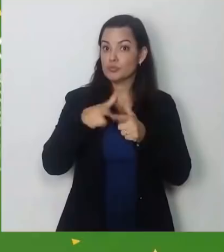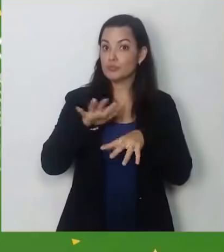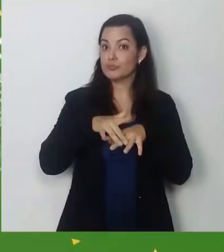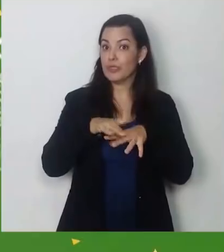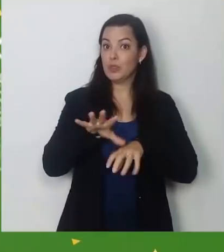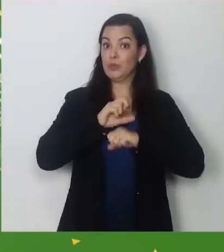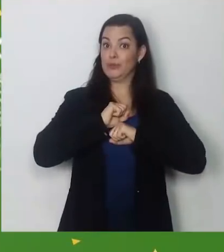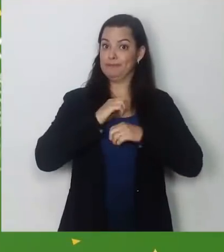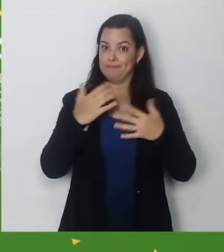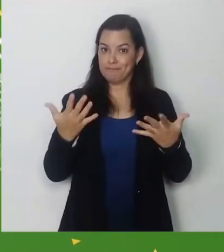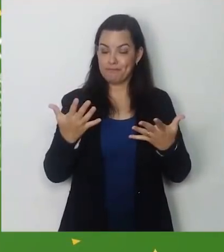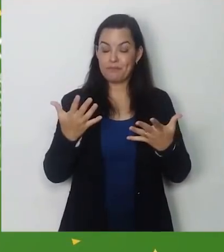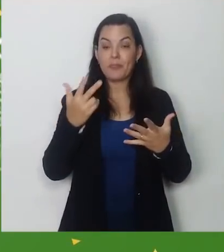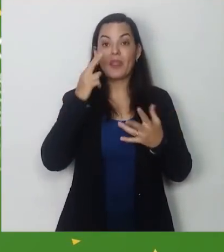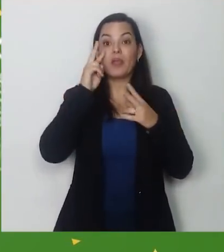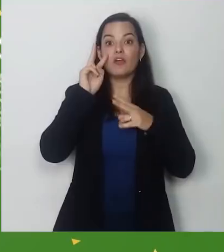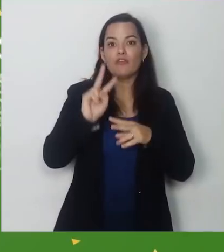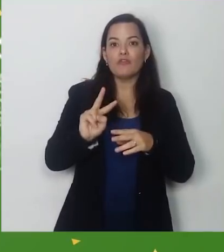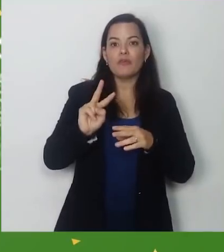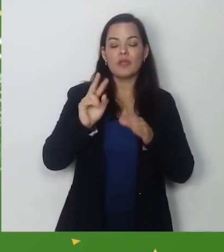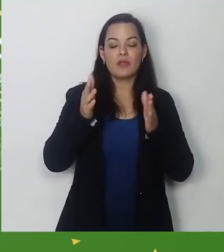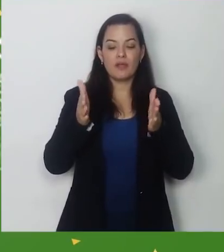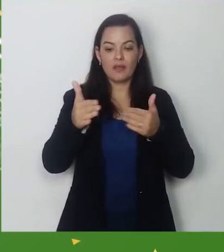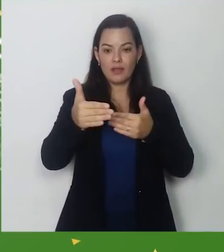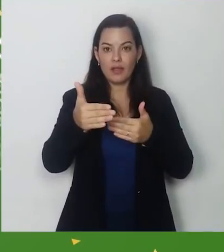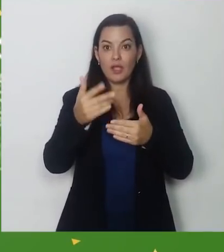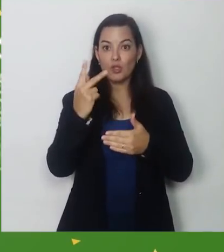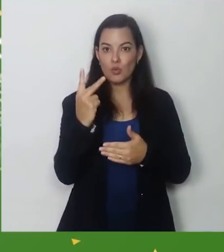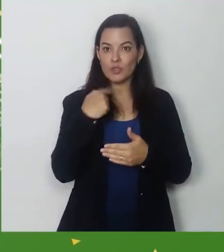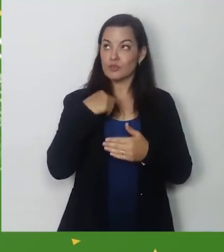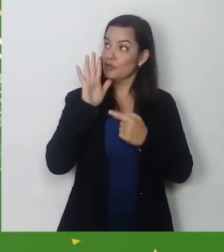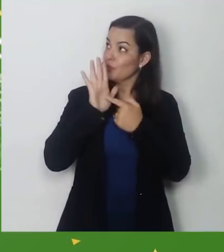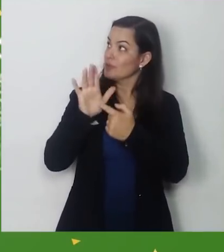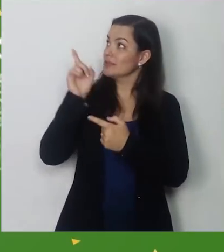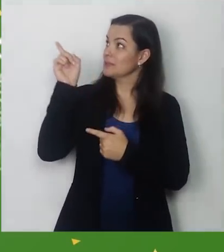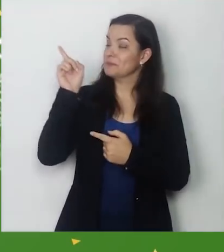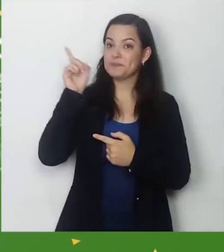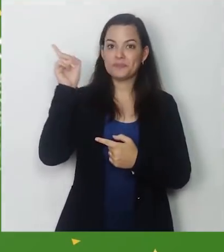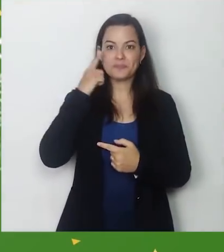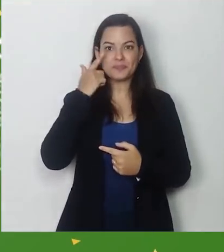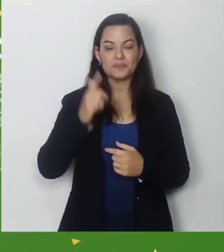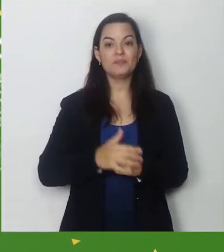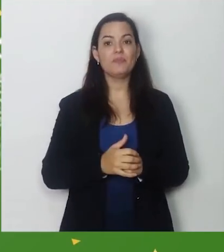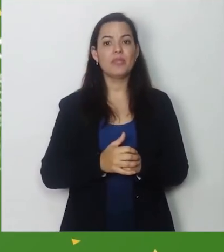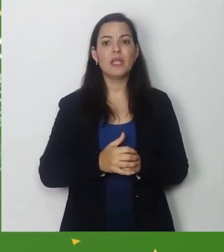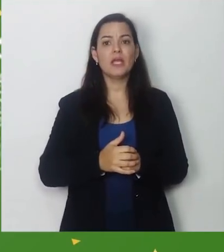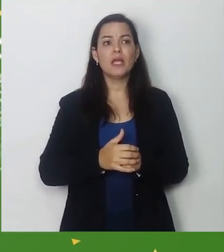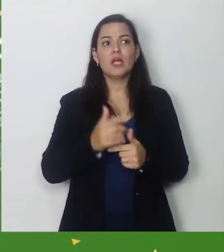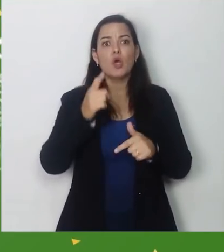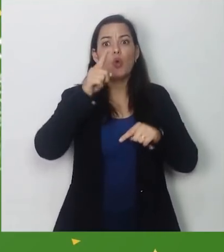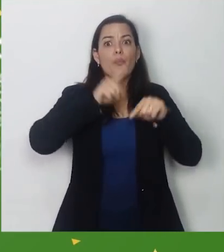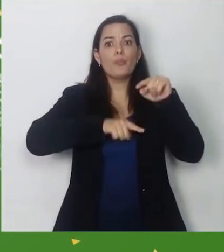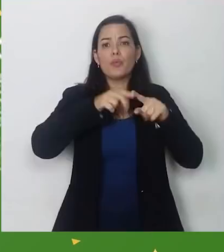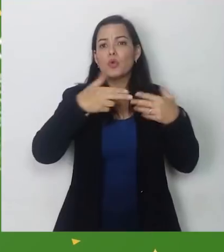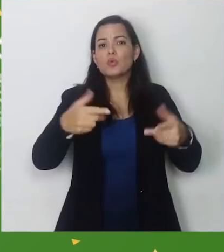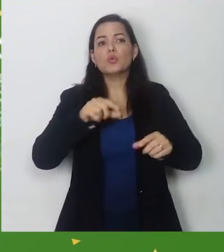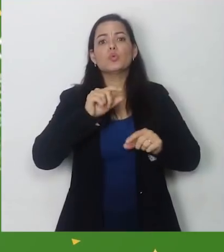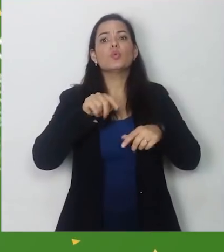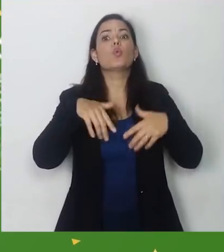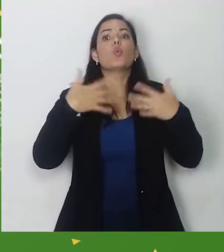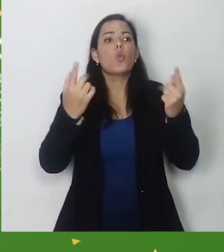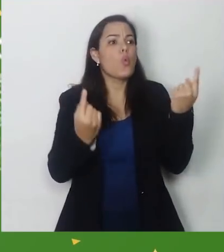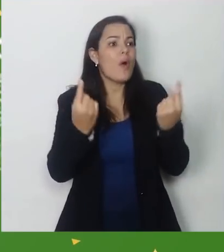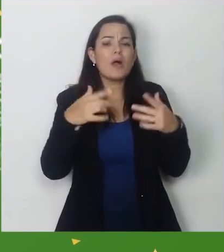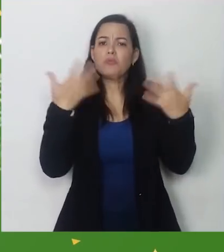duas embalagens que eu vou te mostrar. Não importa neste caso qual é o produto, mas olhem essas